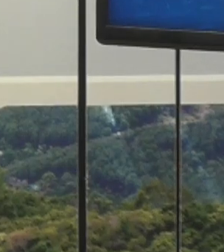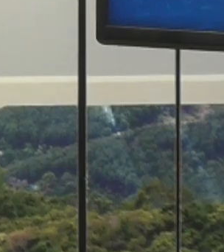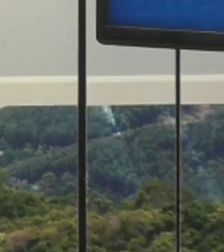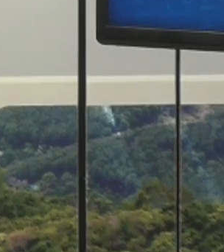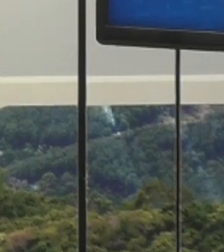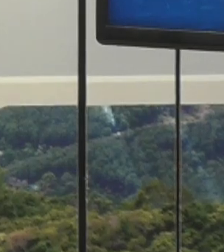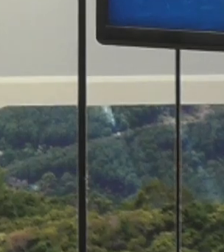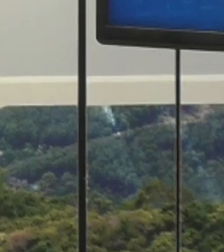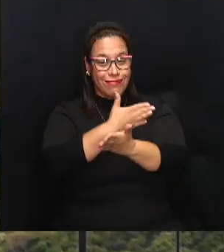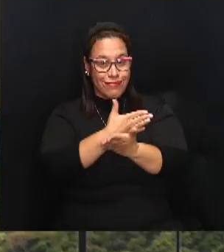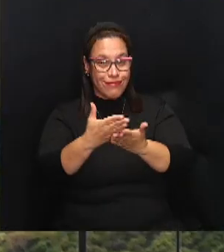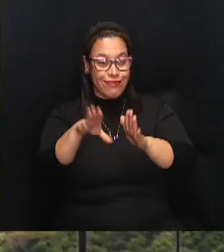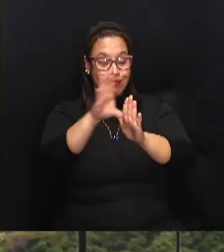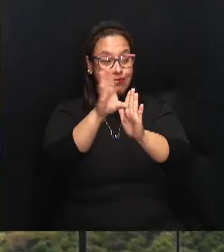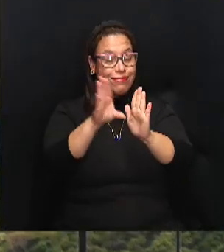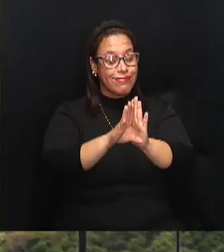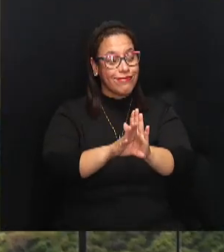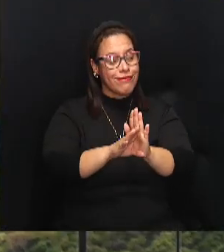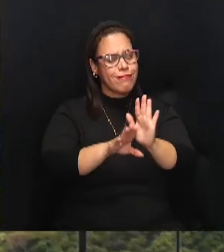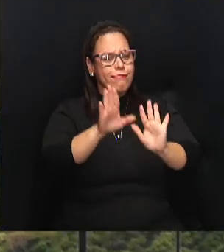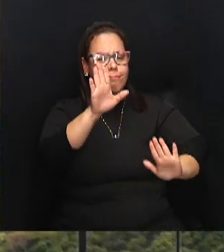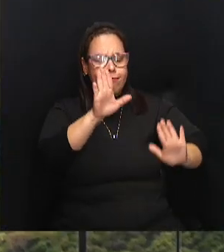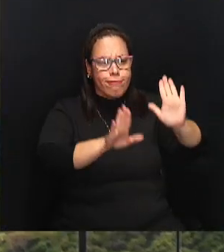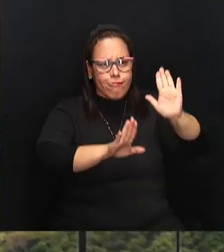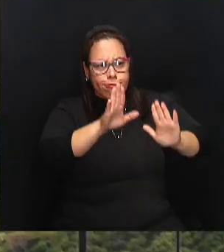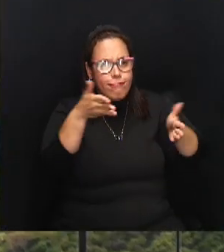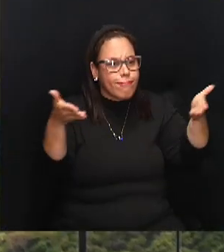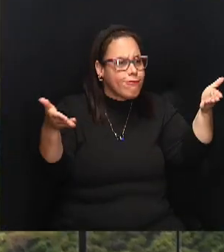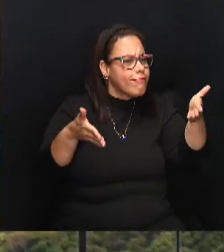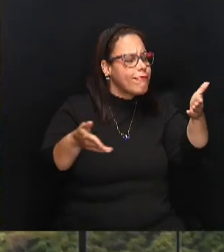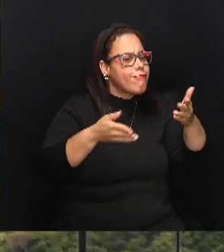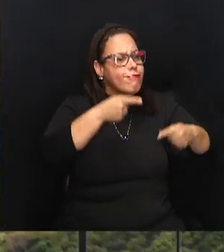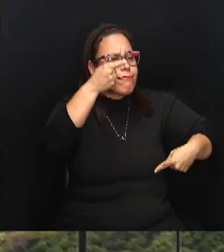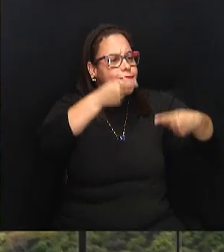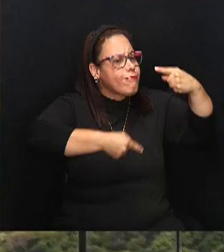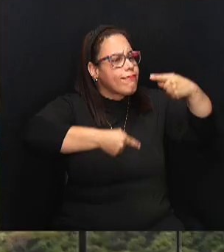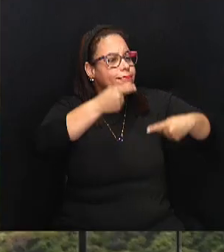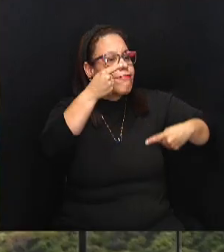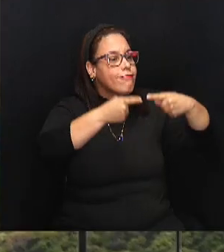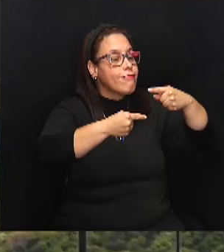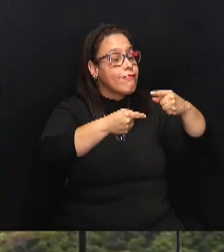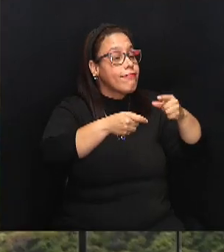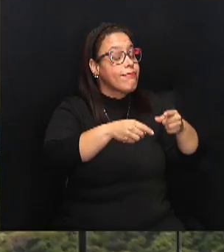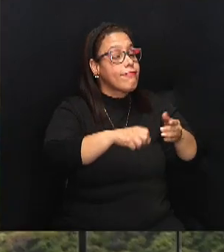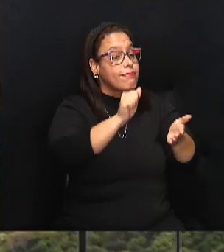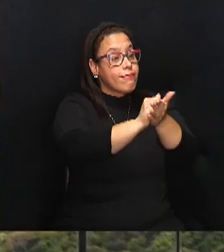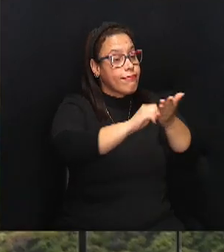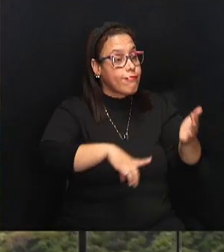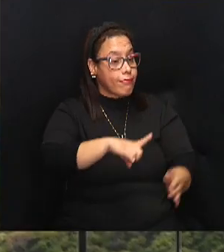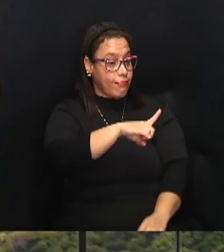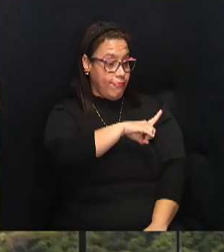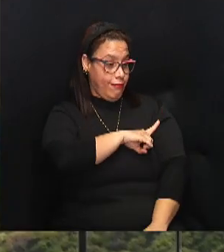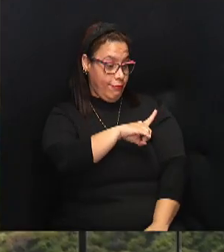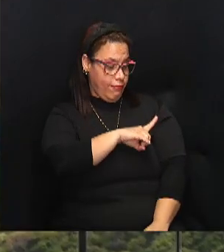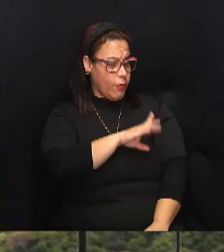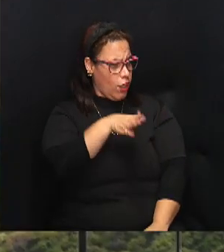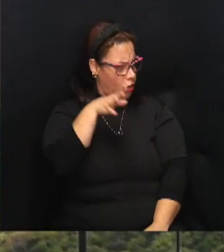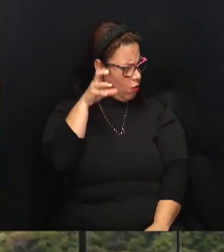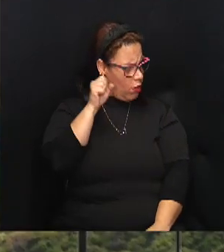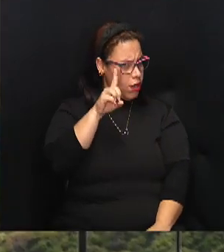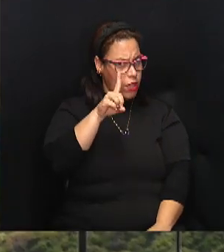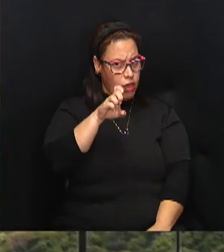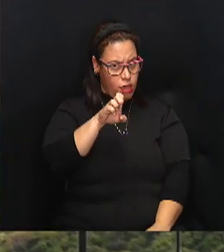Olá, começa agora o programa Questão de Ordem, que hoje vai debater a atividade delegada. Você já ouviu